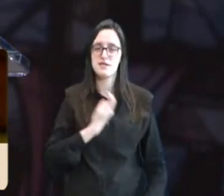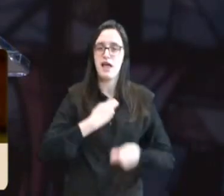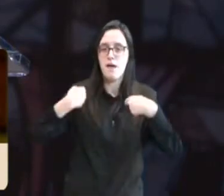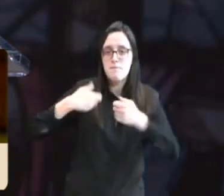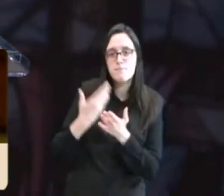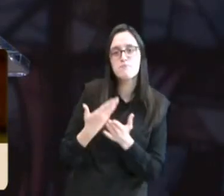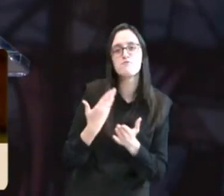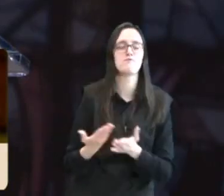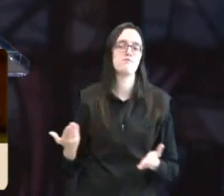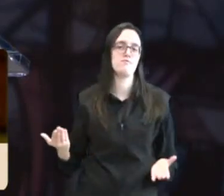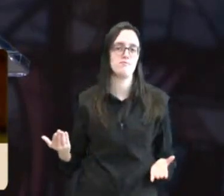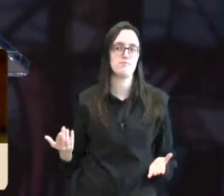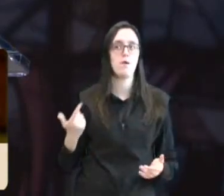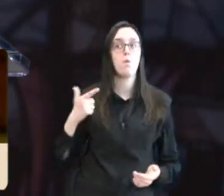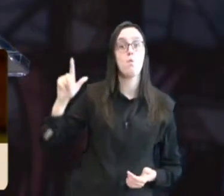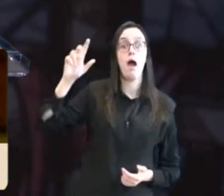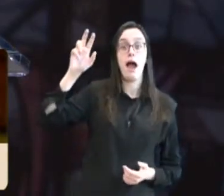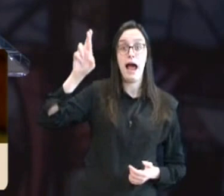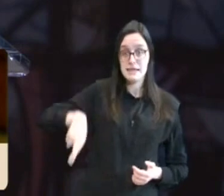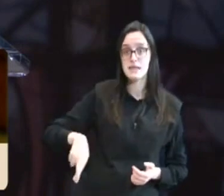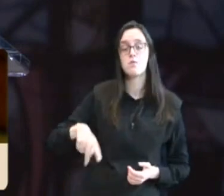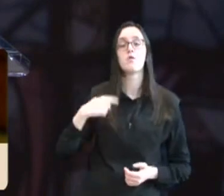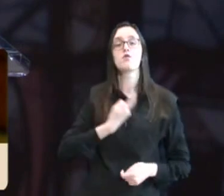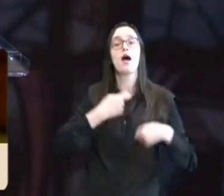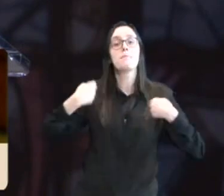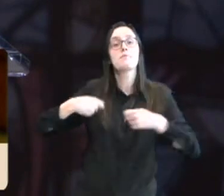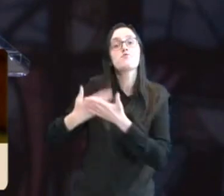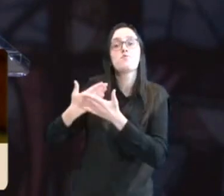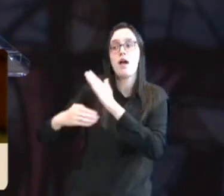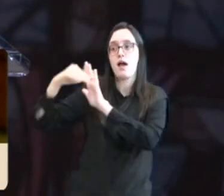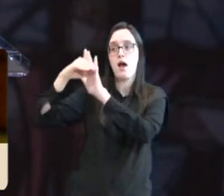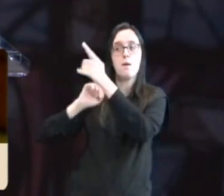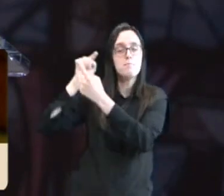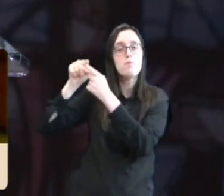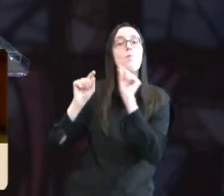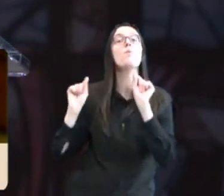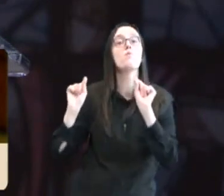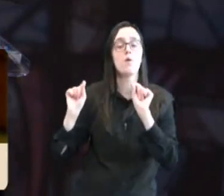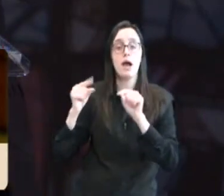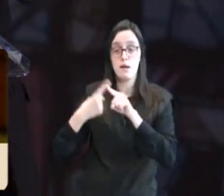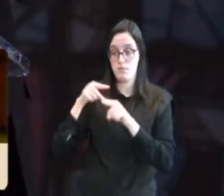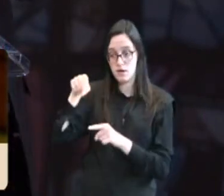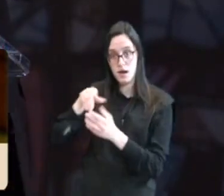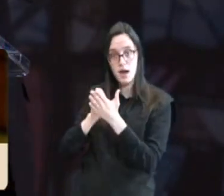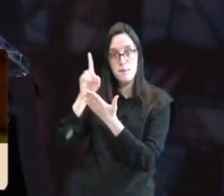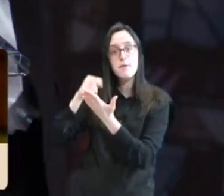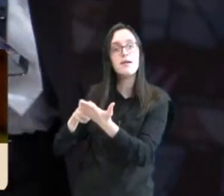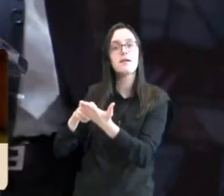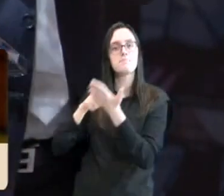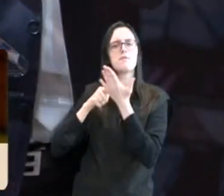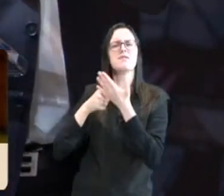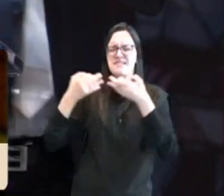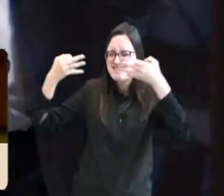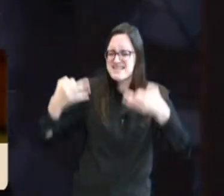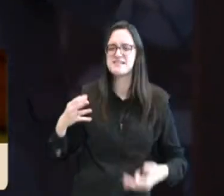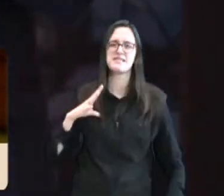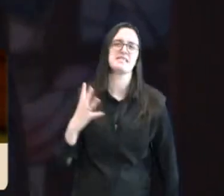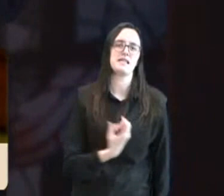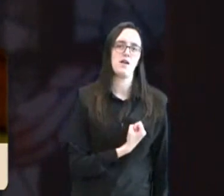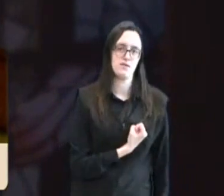estudar. Outra razão porque eu devo conhecê-la e obedecê-la, irmãos, é porque ela me traz certeza de